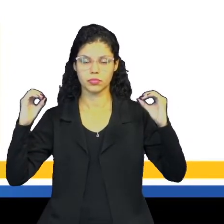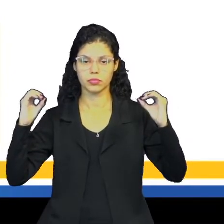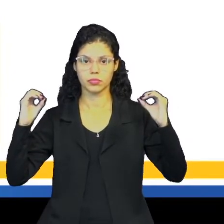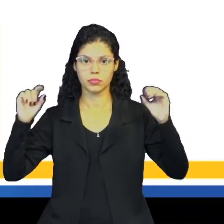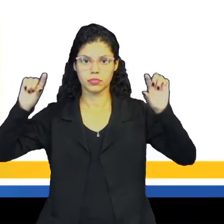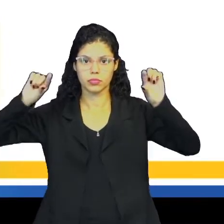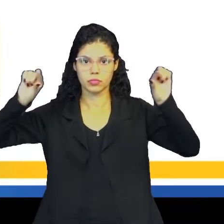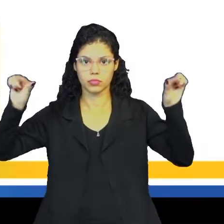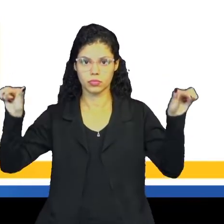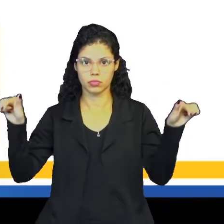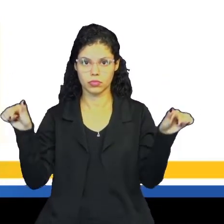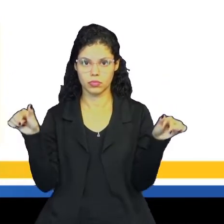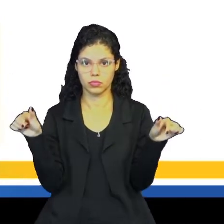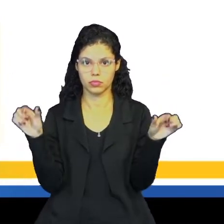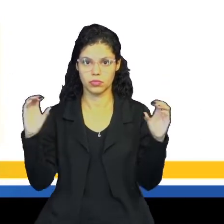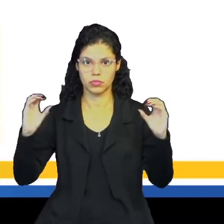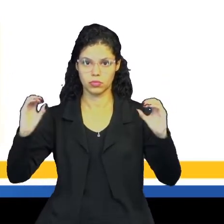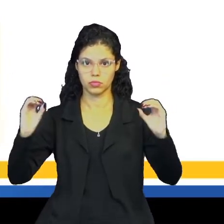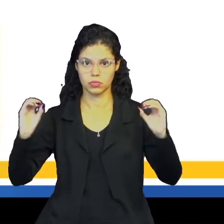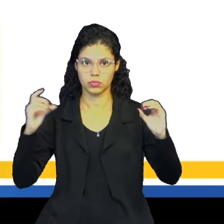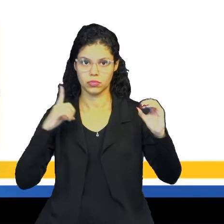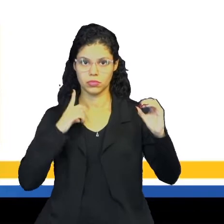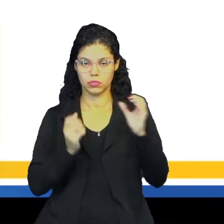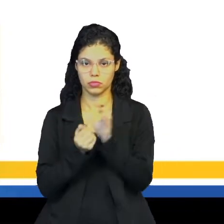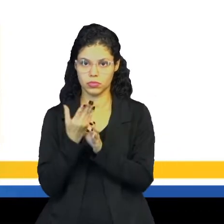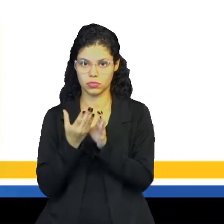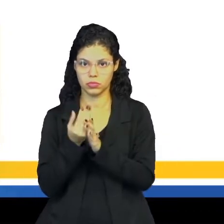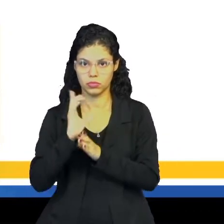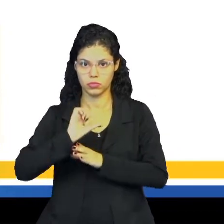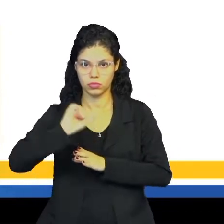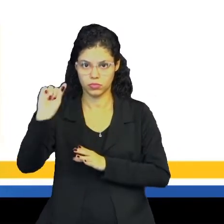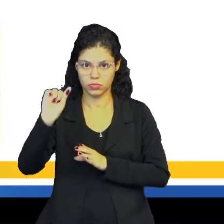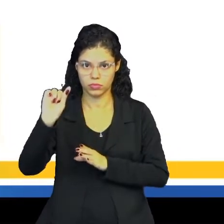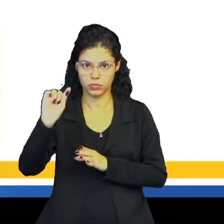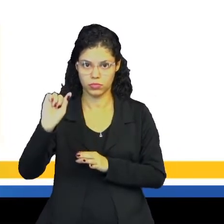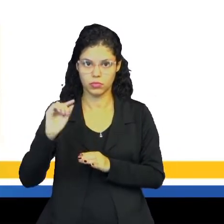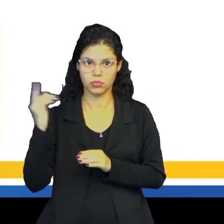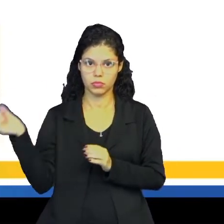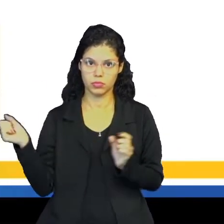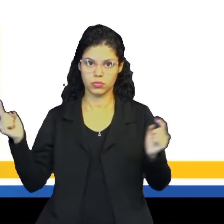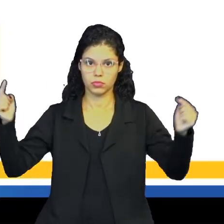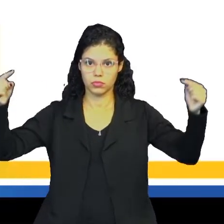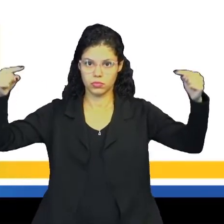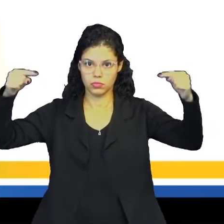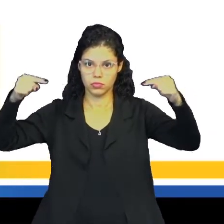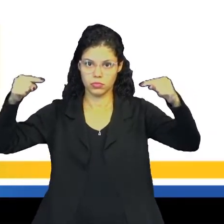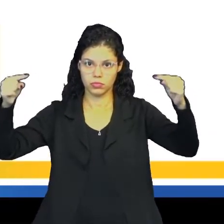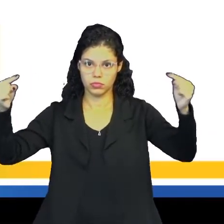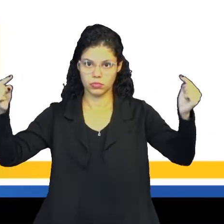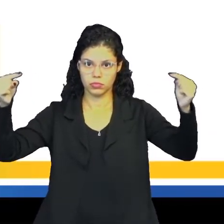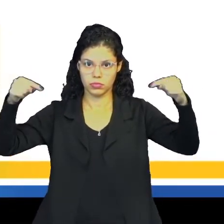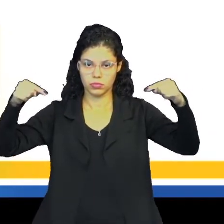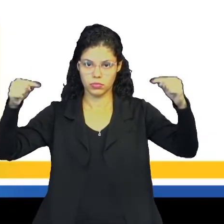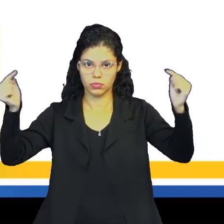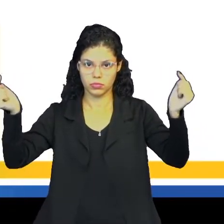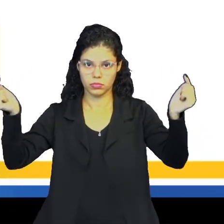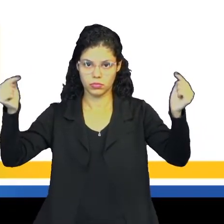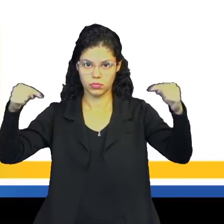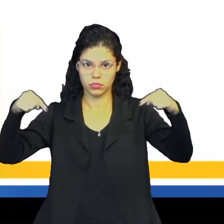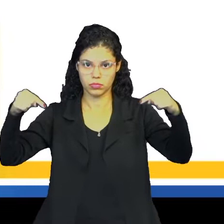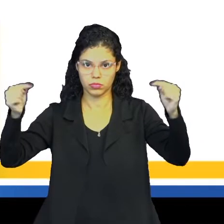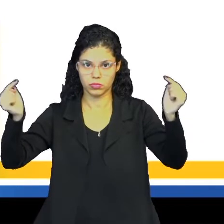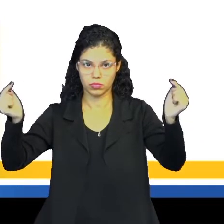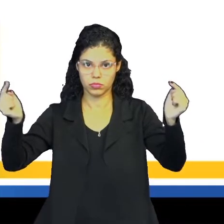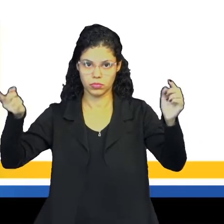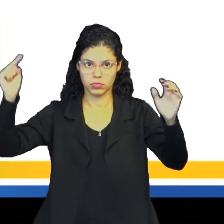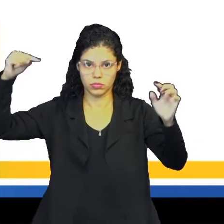a produção de ovários, onde esses ovários eles vão sair e vão seguir então para as tubas uterinas, até chegar nessa parte